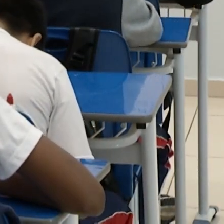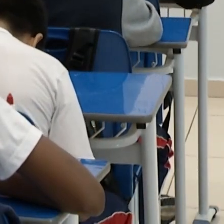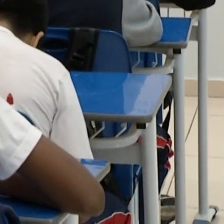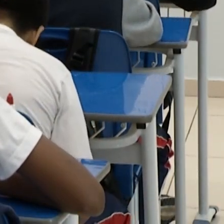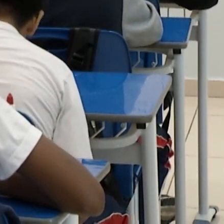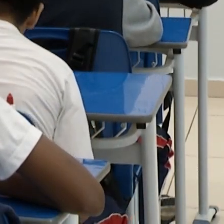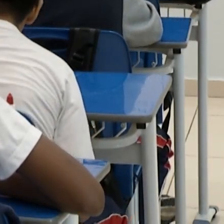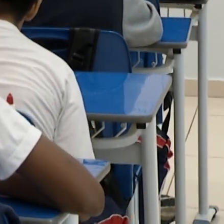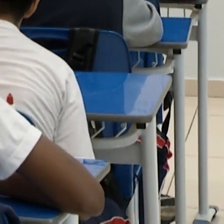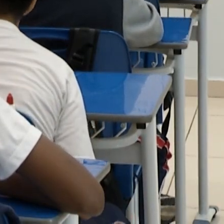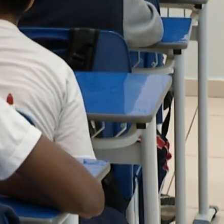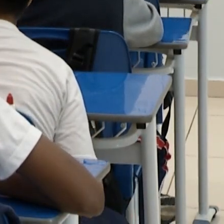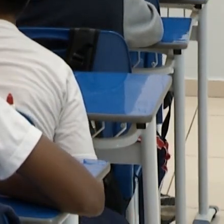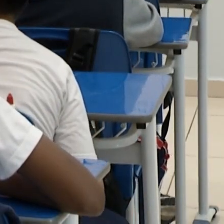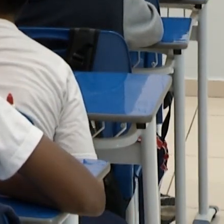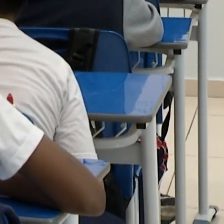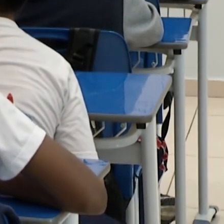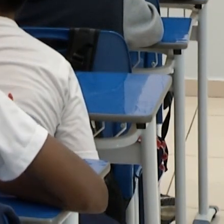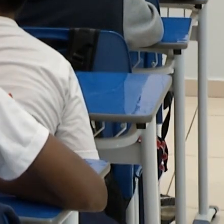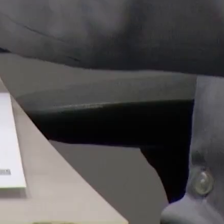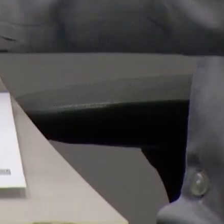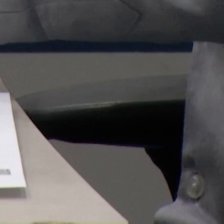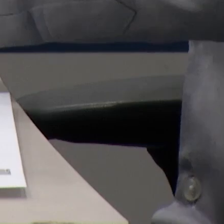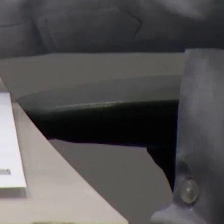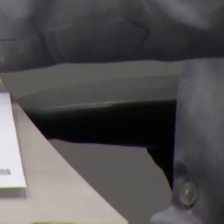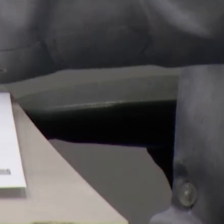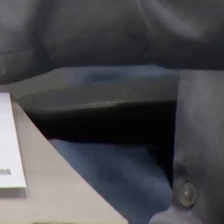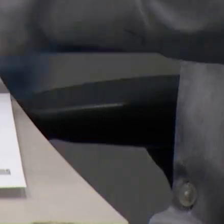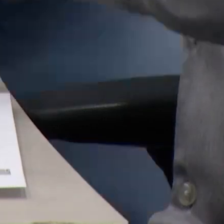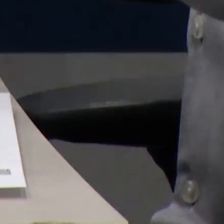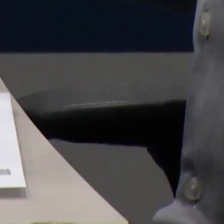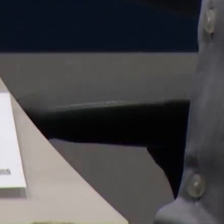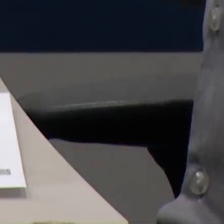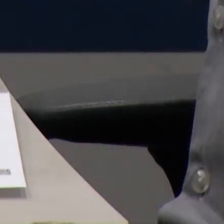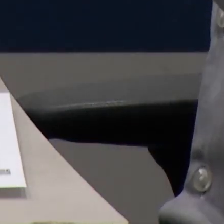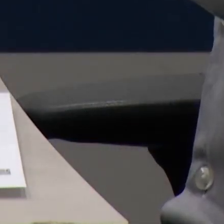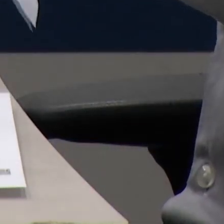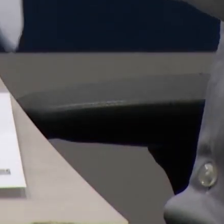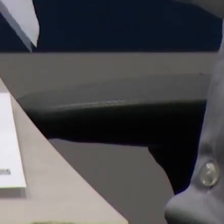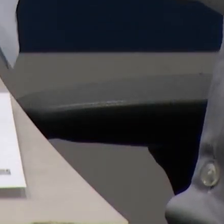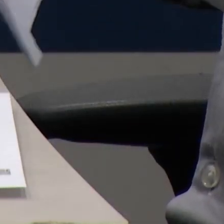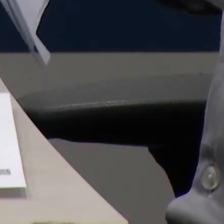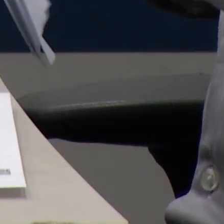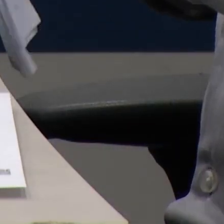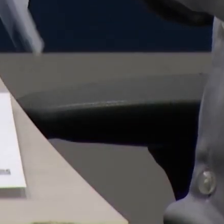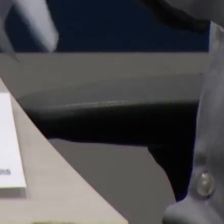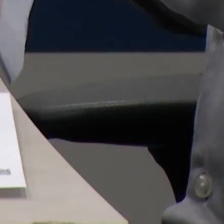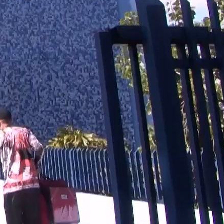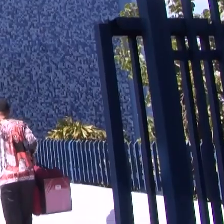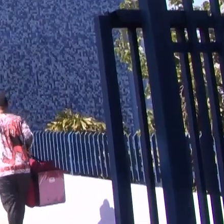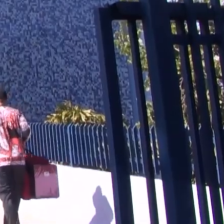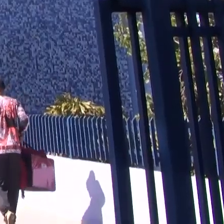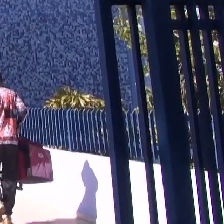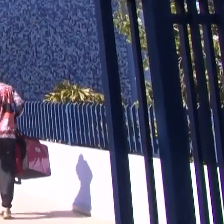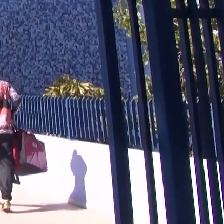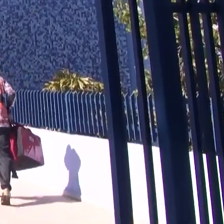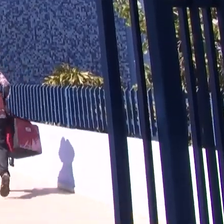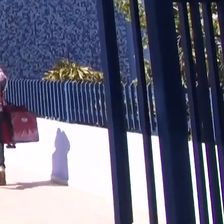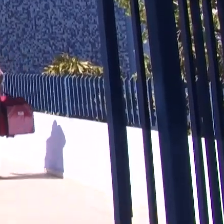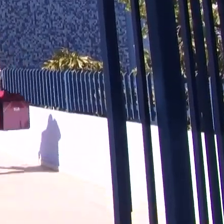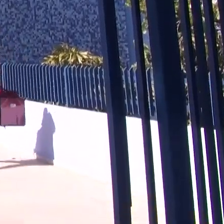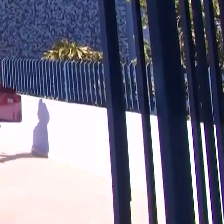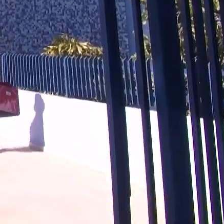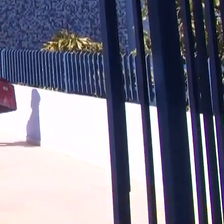autonomia, independência e interação social. Outro projeto aprovado foca na área da mobilidade. A matéria permite